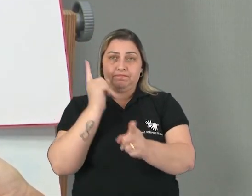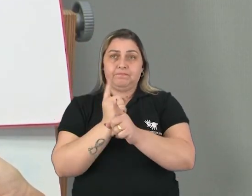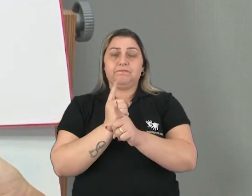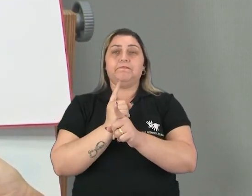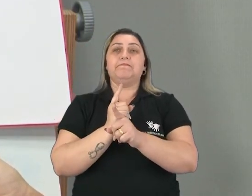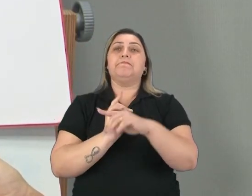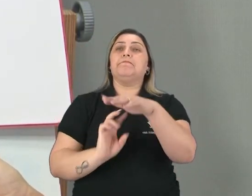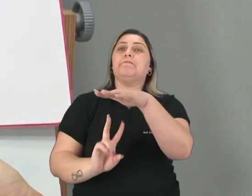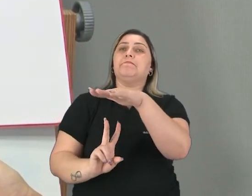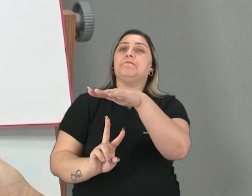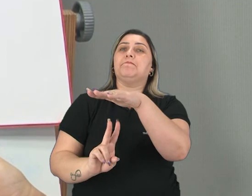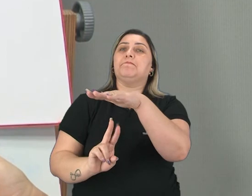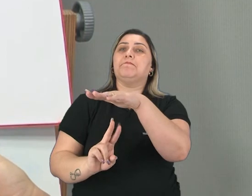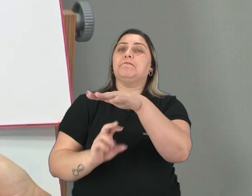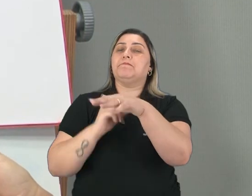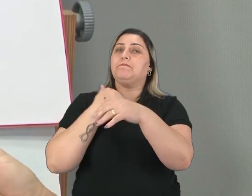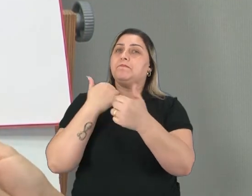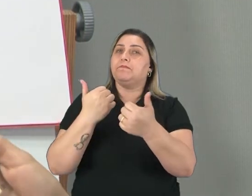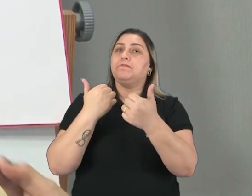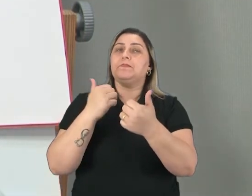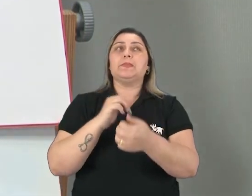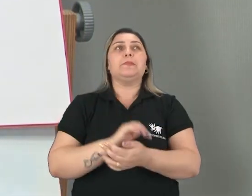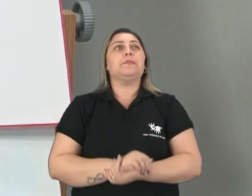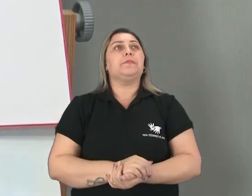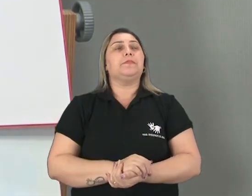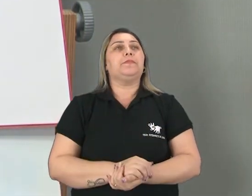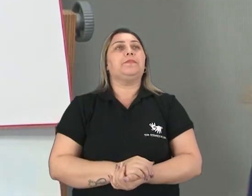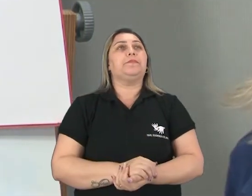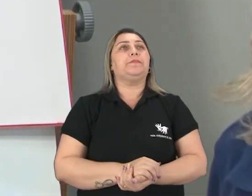a praça, isso mesmo.